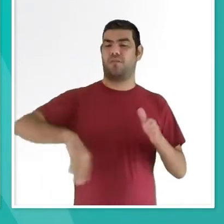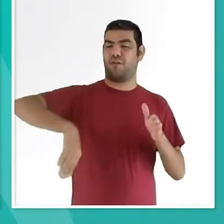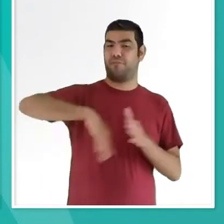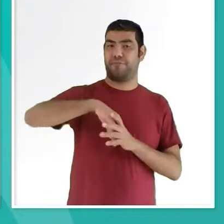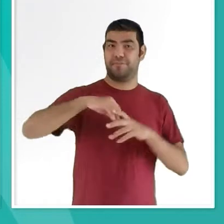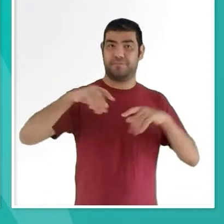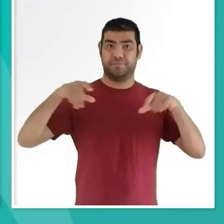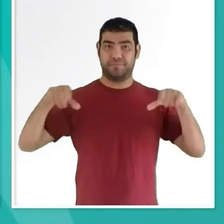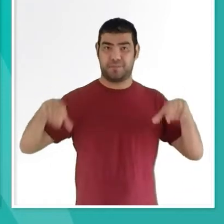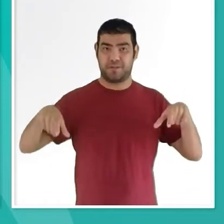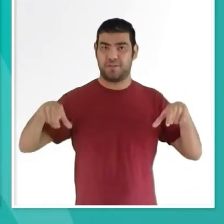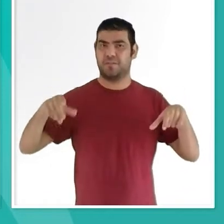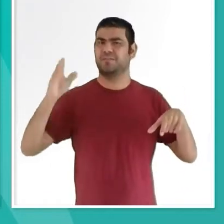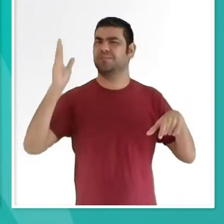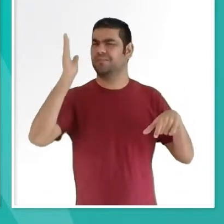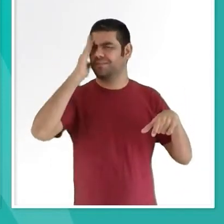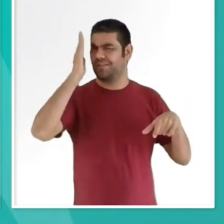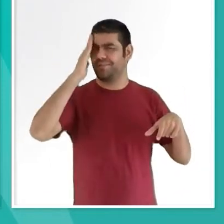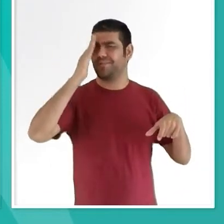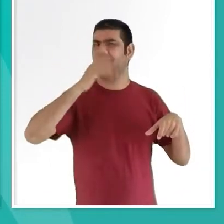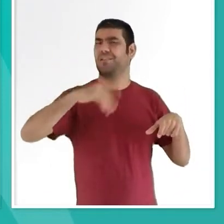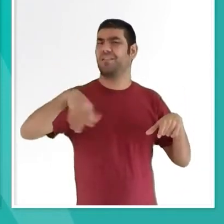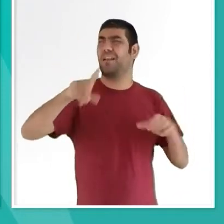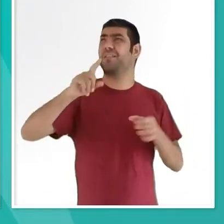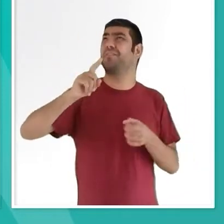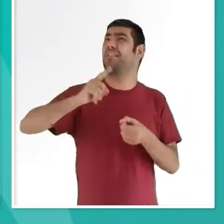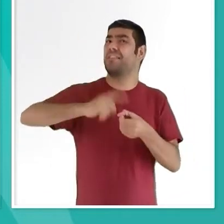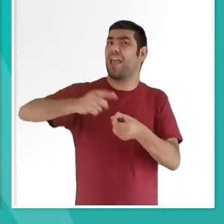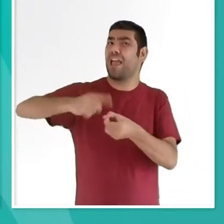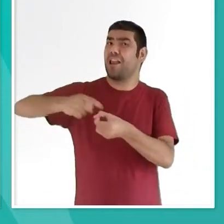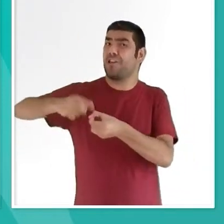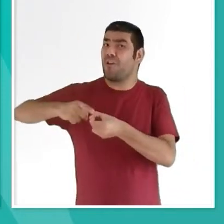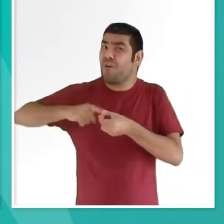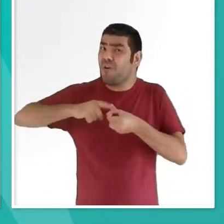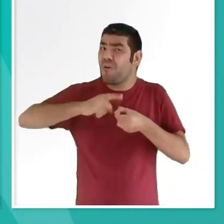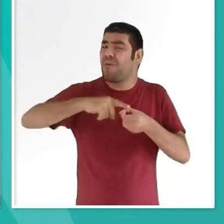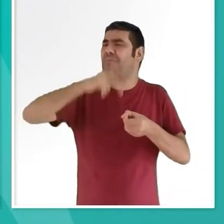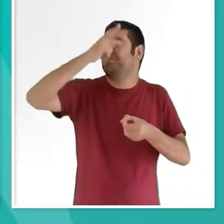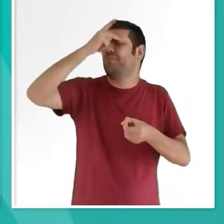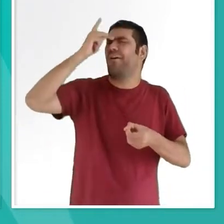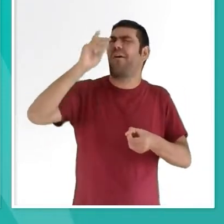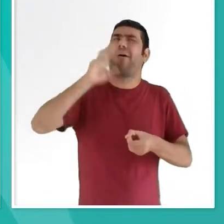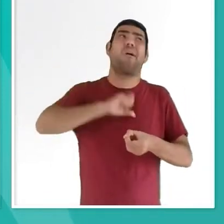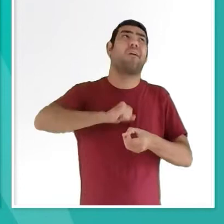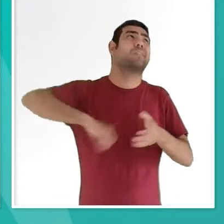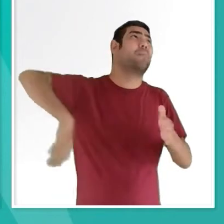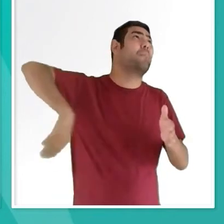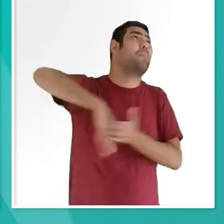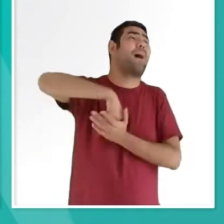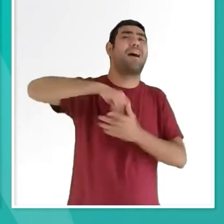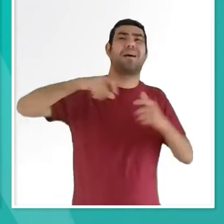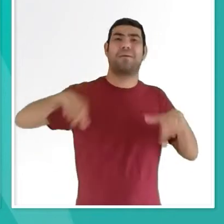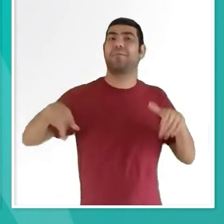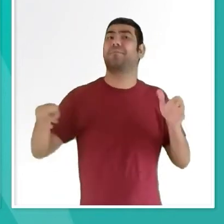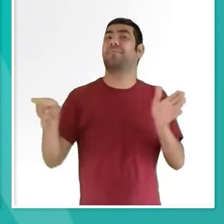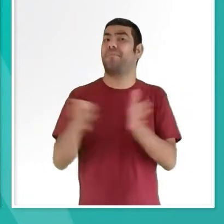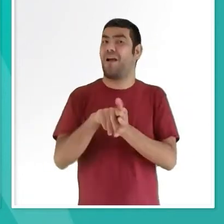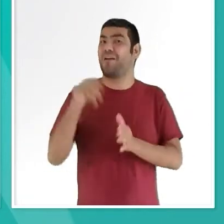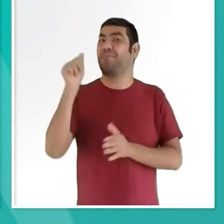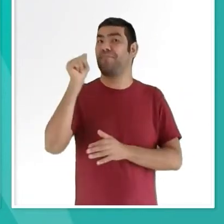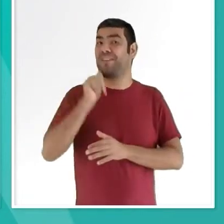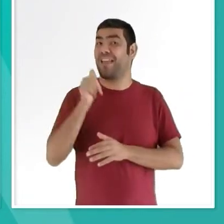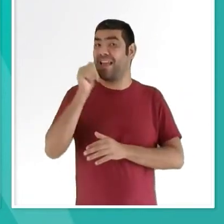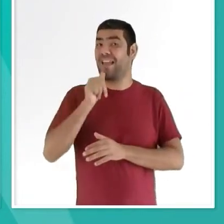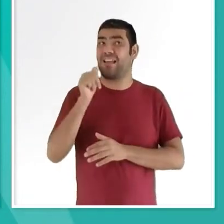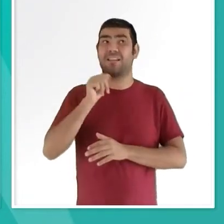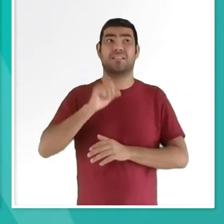sabendo que no interior o pessoal joga bastante futebol, né? Inclusive as mulheres aí dominam o futebol